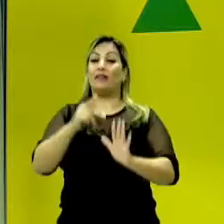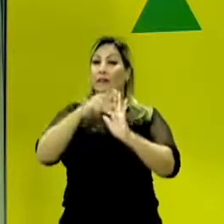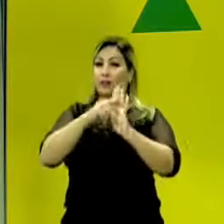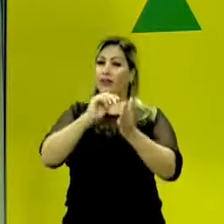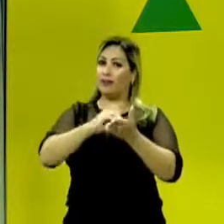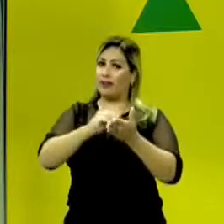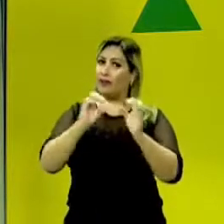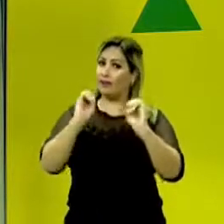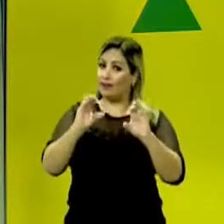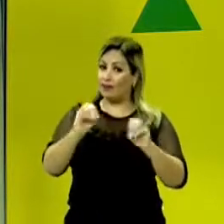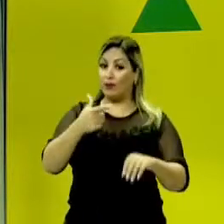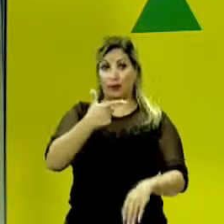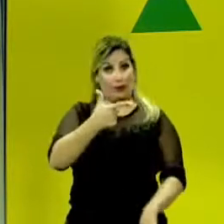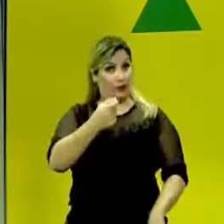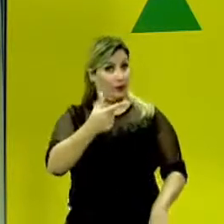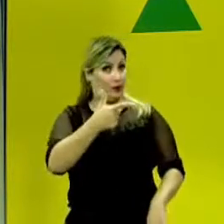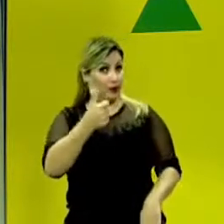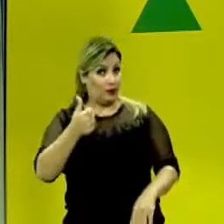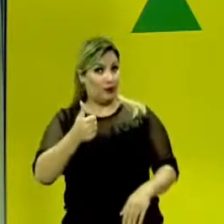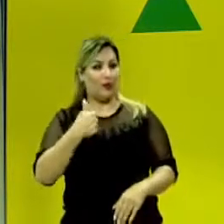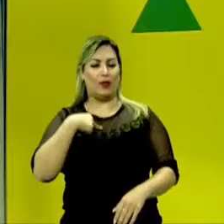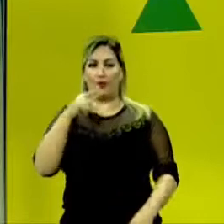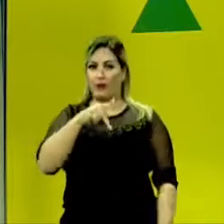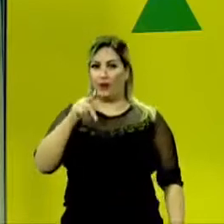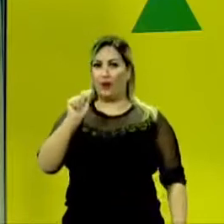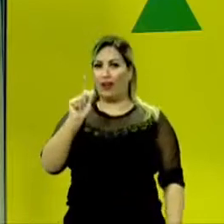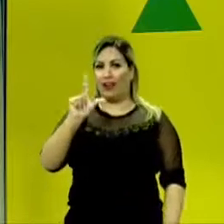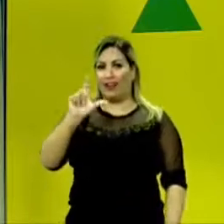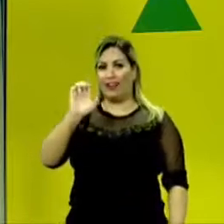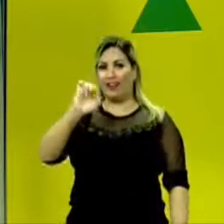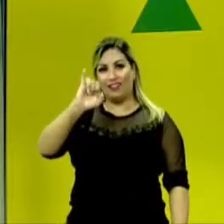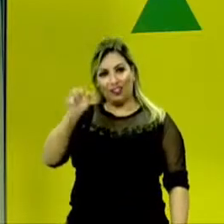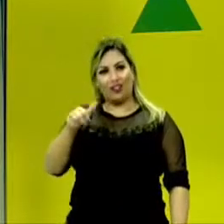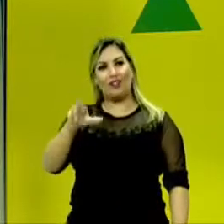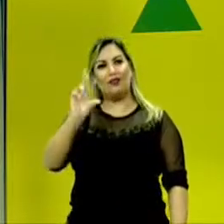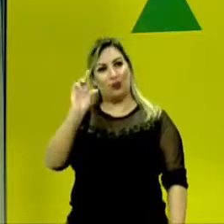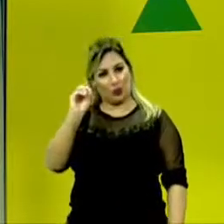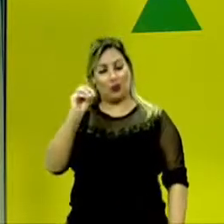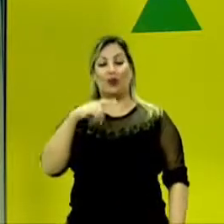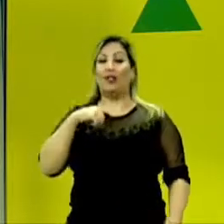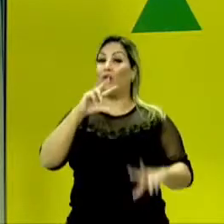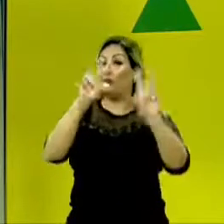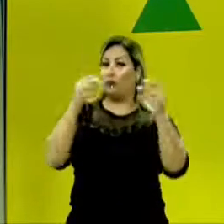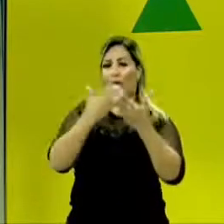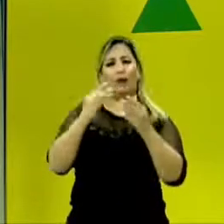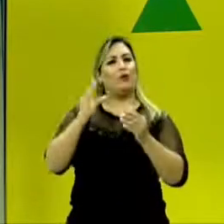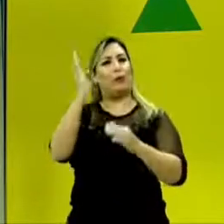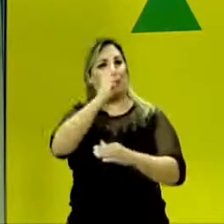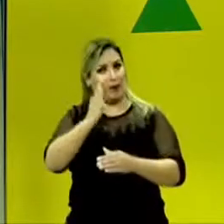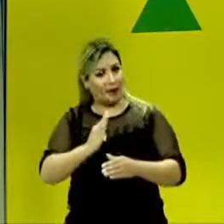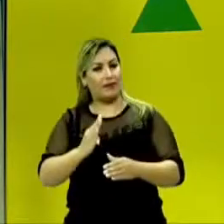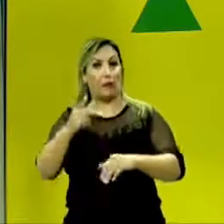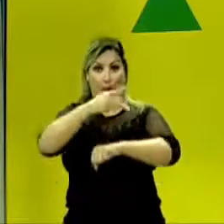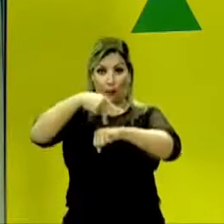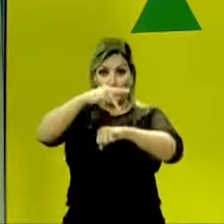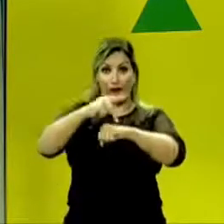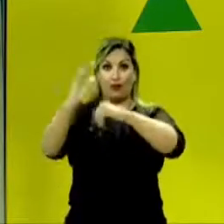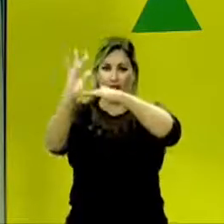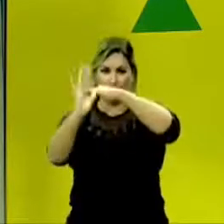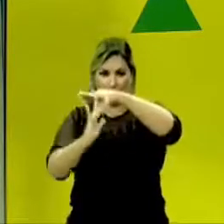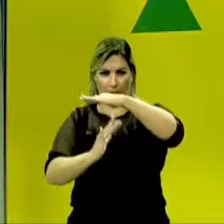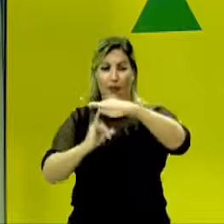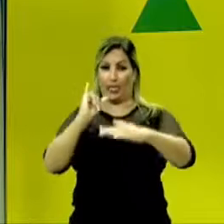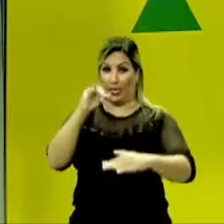é o projeto Seduc em Ação 2021. Eu sou o professor Alejandro e o tema da aula de hoje é sobre Brasil, um país de